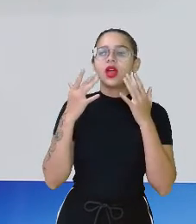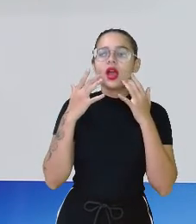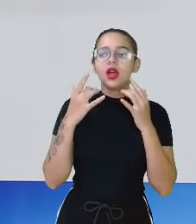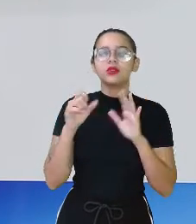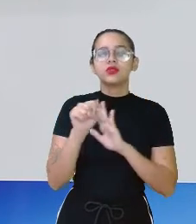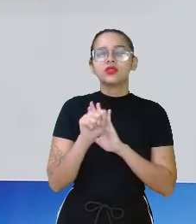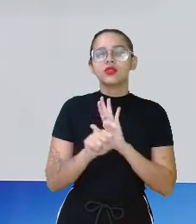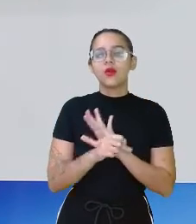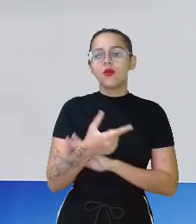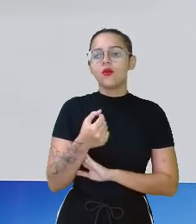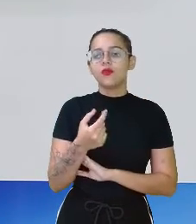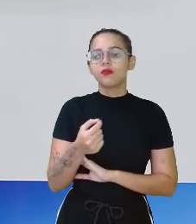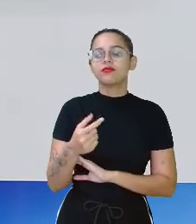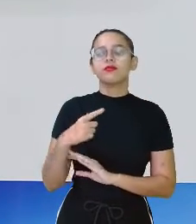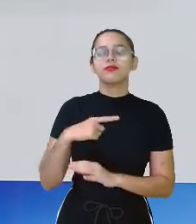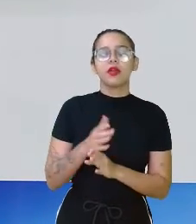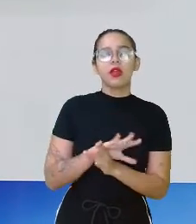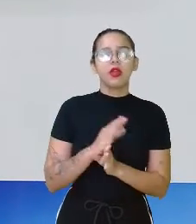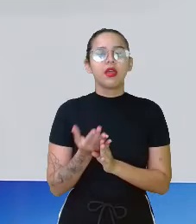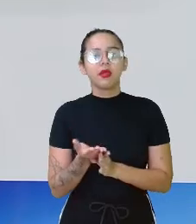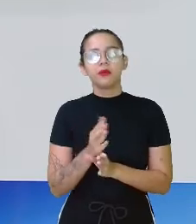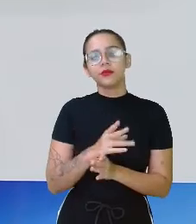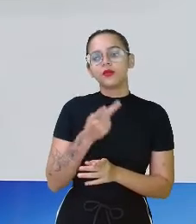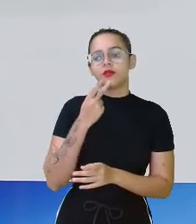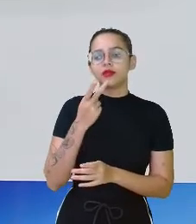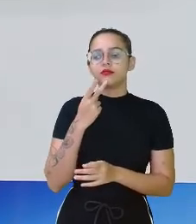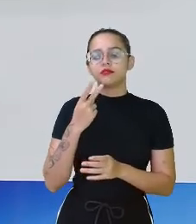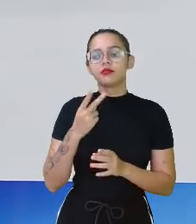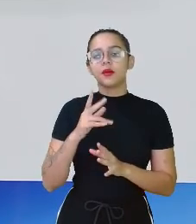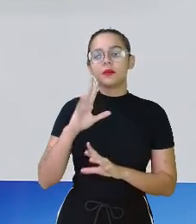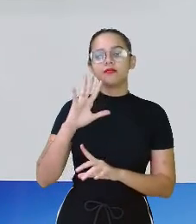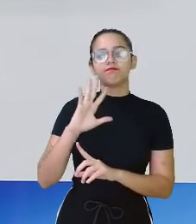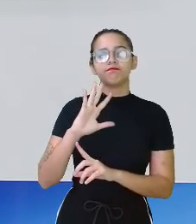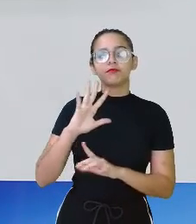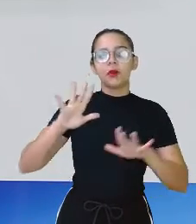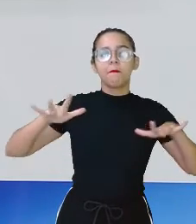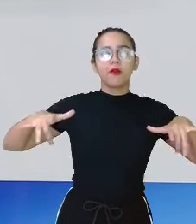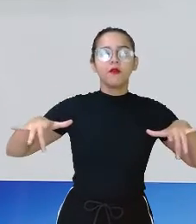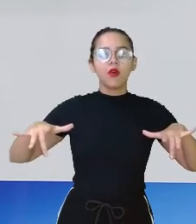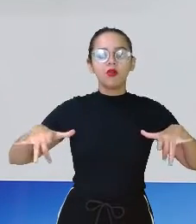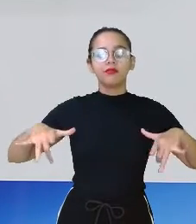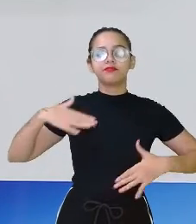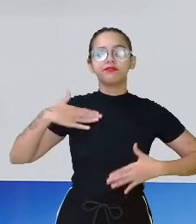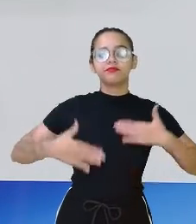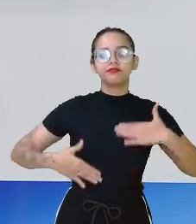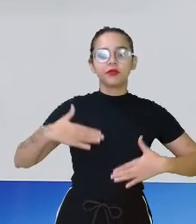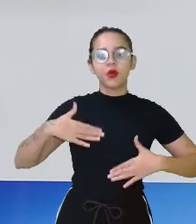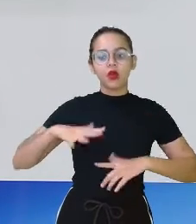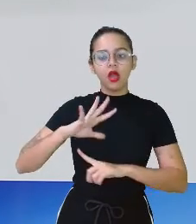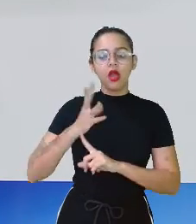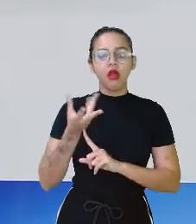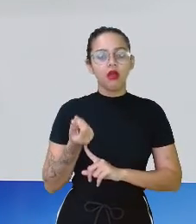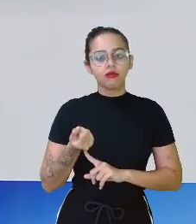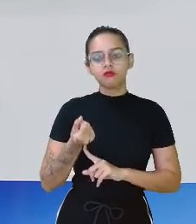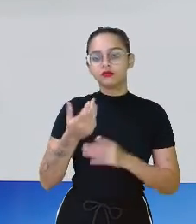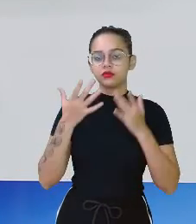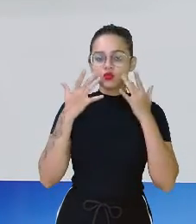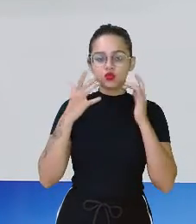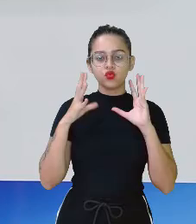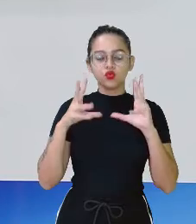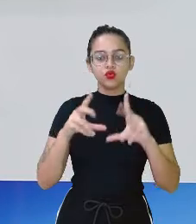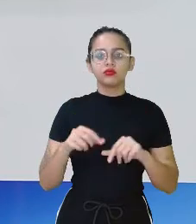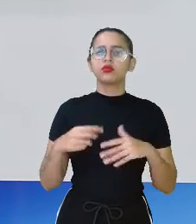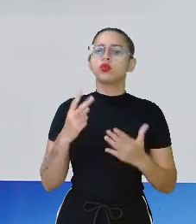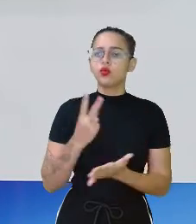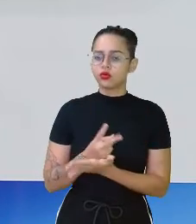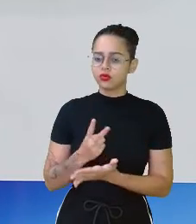A gente vai falar de performance, de body art, né, de todo esse teatro interessantíssimo. A gente